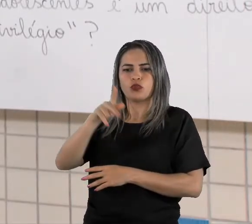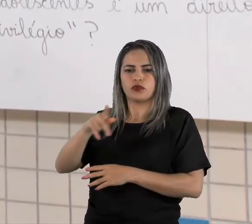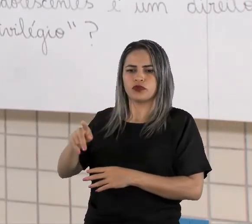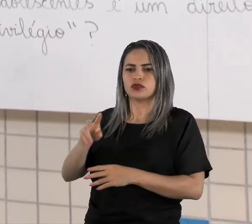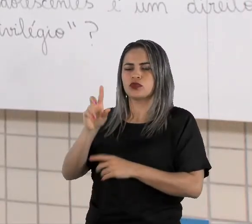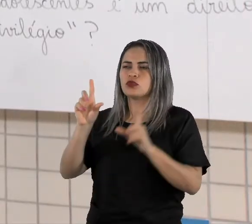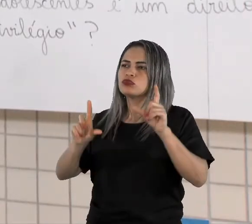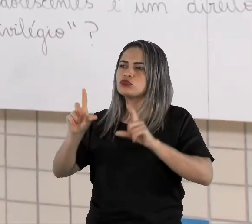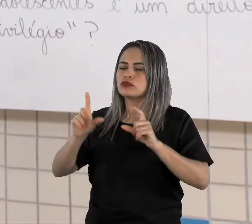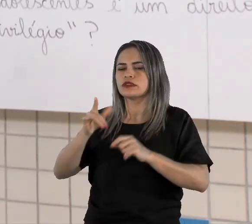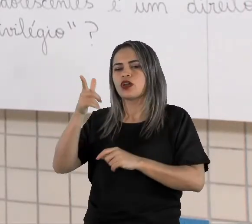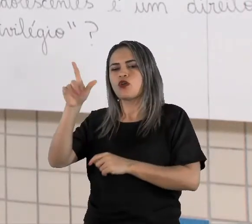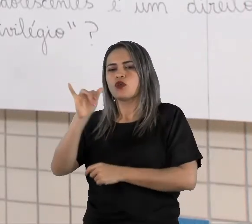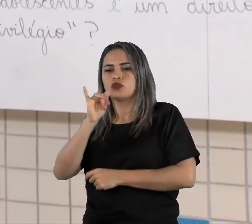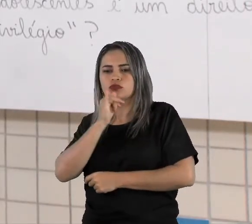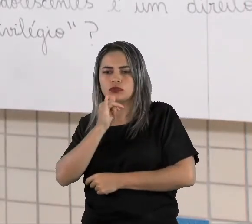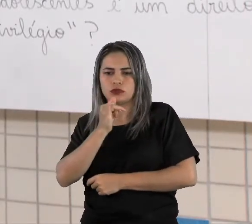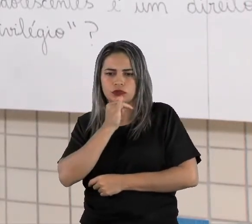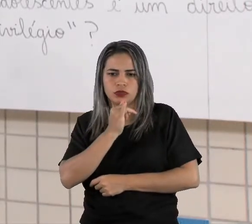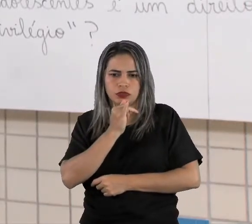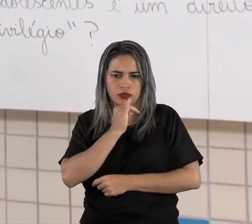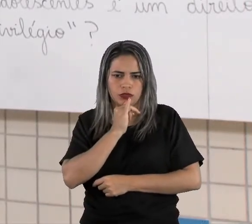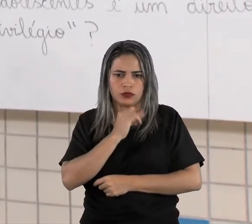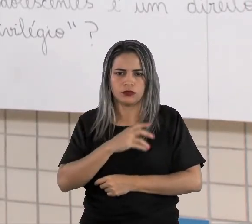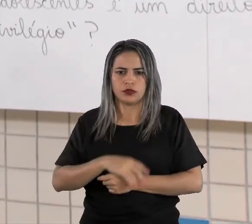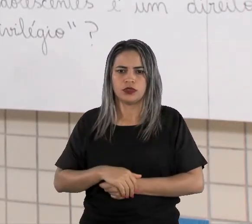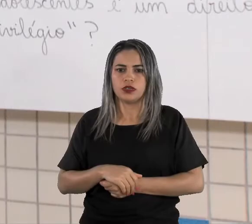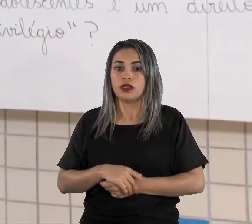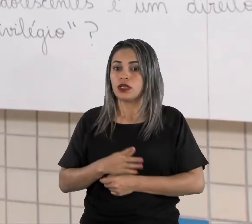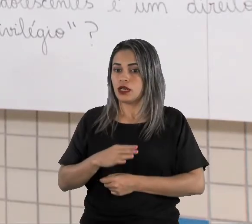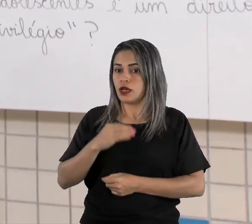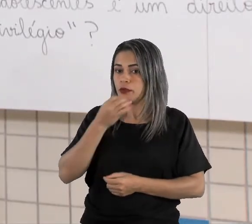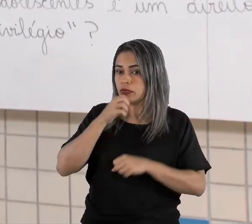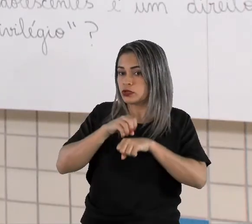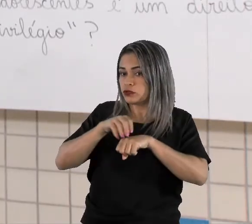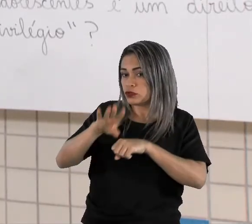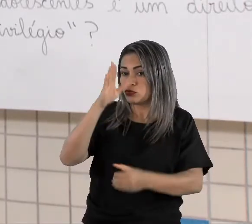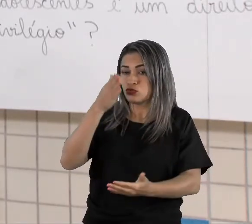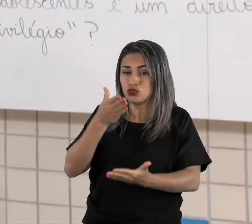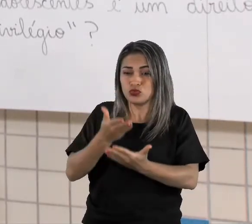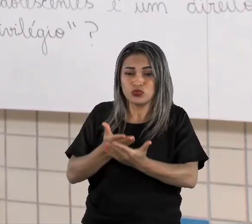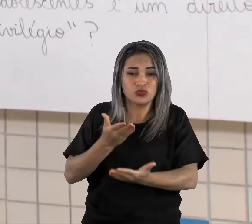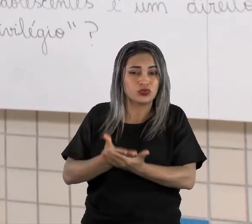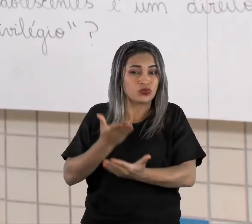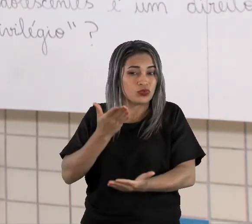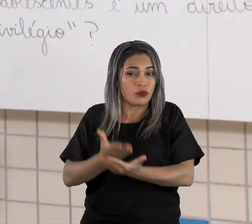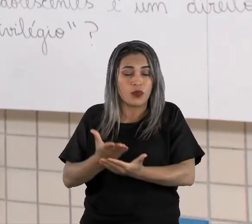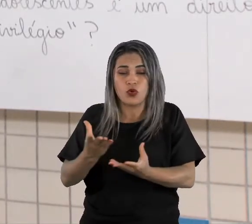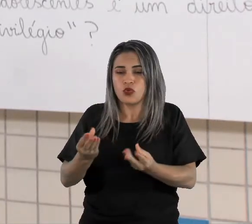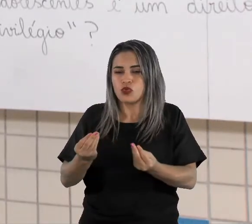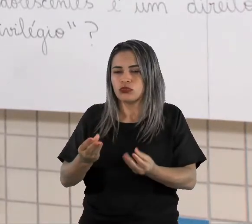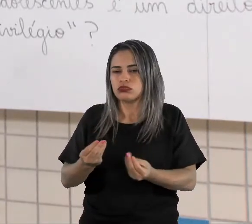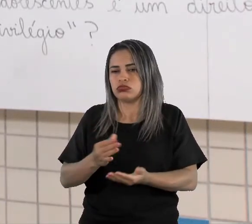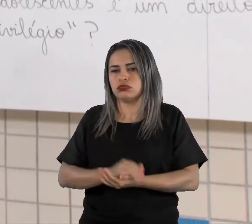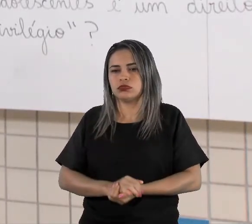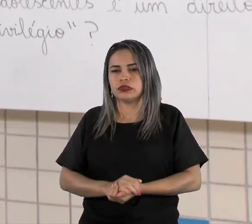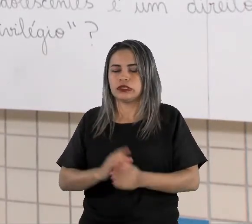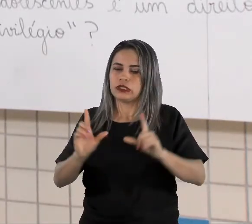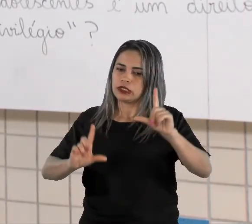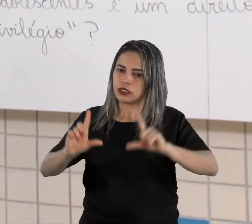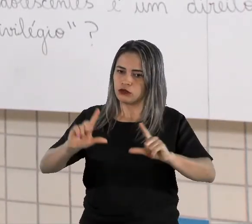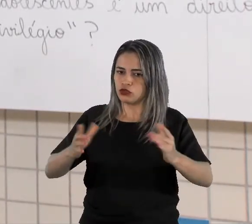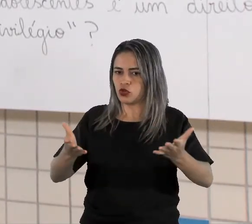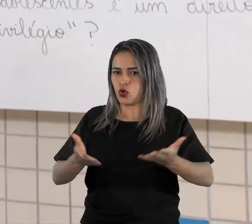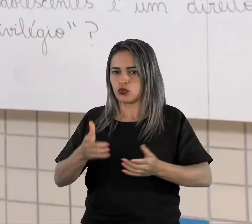vão dar outros exemplos. E a minha dica é que vocês estudem muito, tanto nessa teleaula de hoje